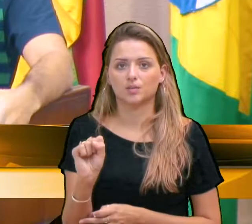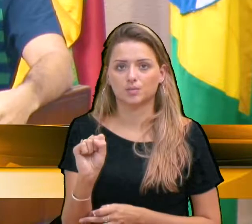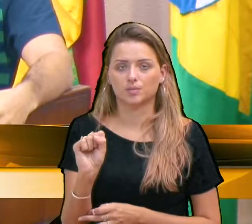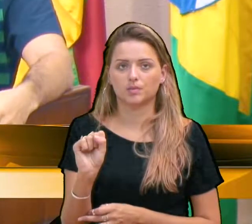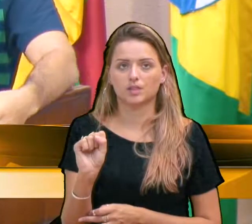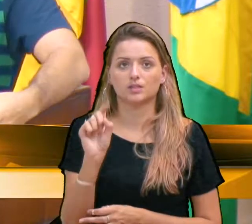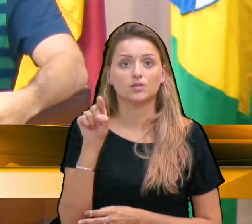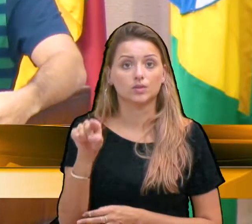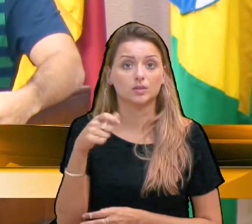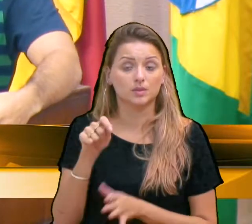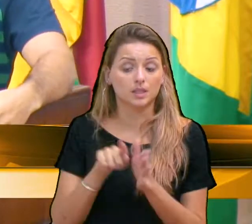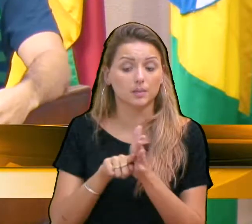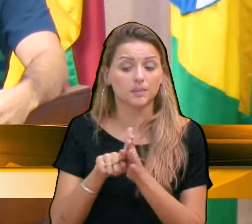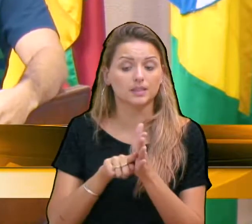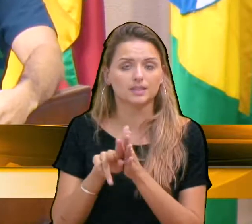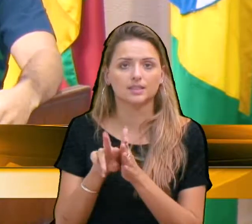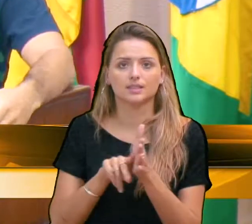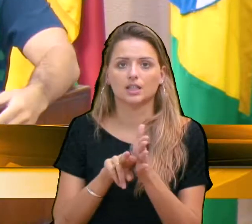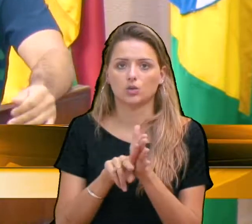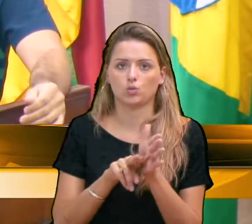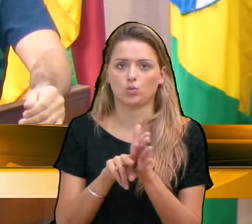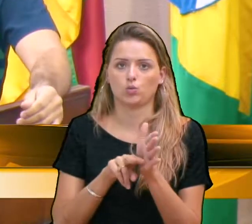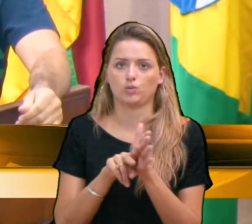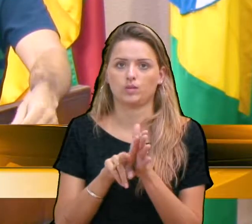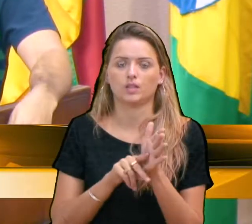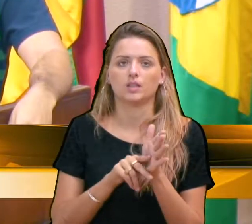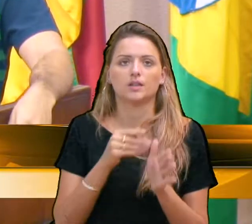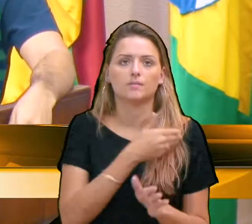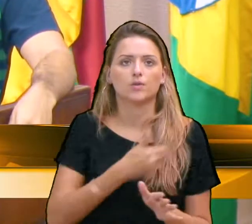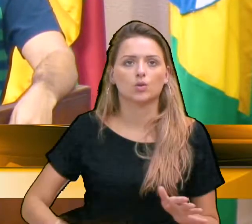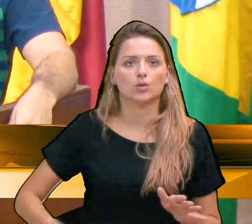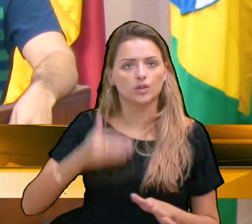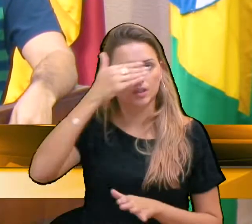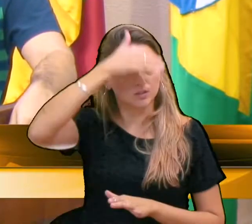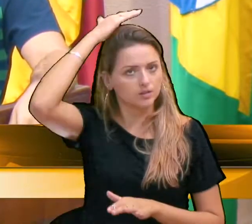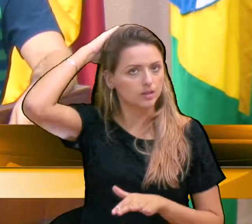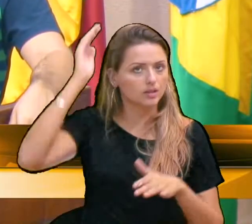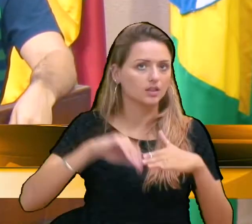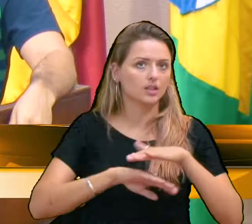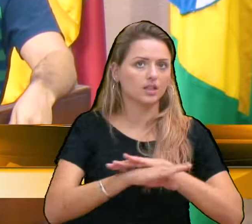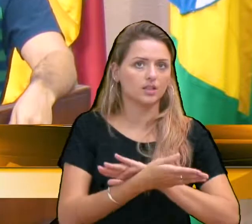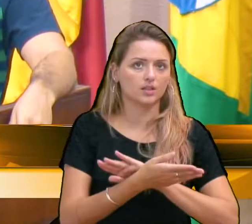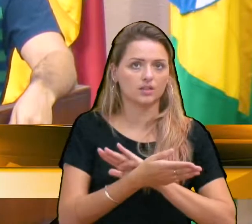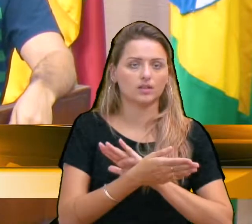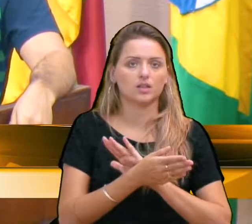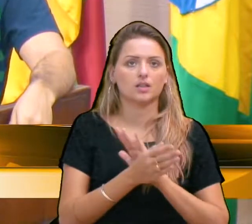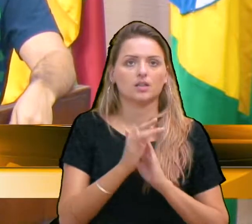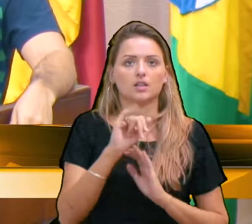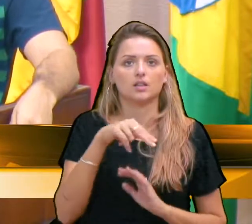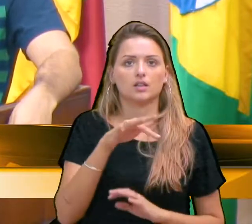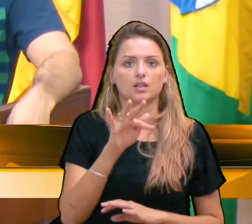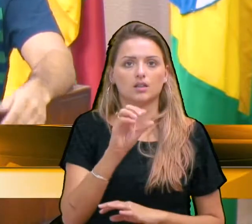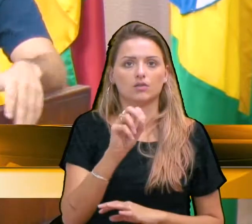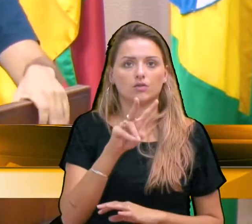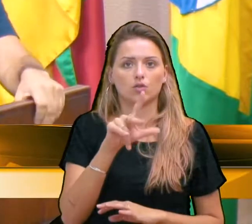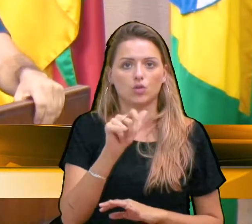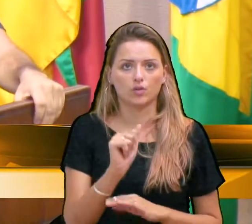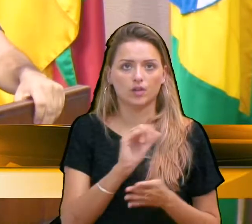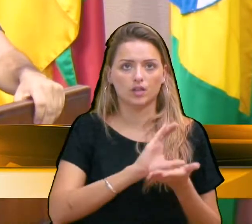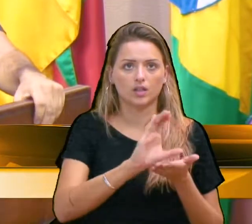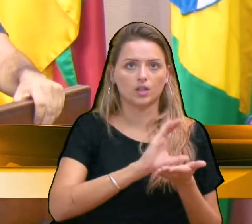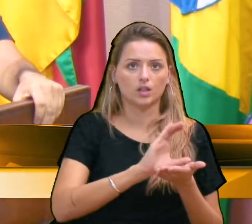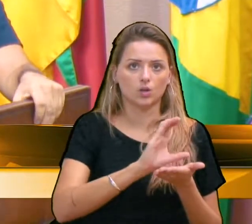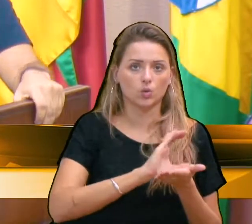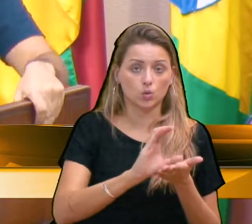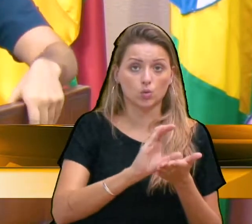vale a pena o senhor pesquisar no Google. O governo Alceu Barbosa Velho, que implantou a Infovia em Caxias do Sul, milhões e milhões de dinheiro implantado de